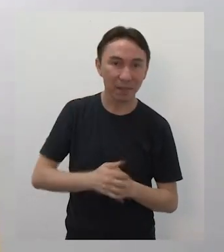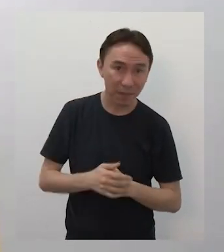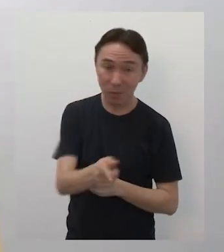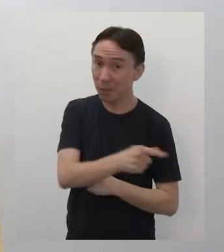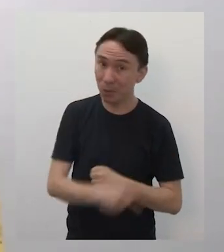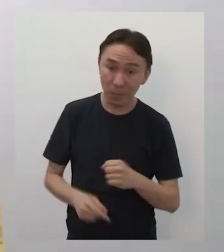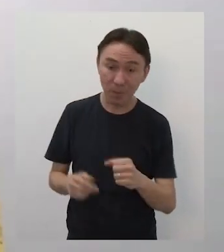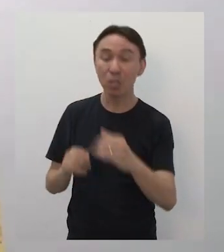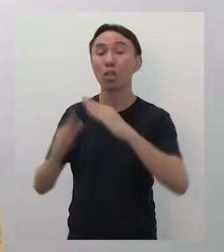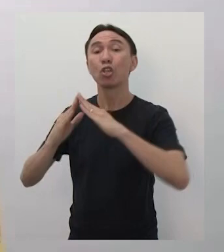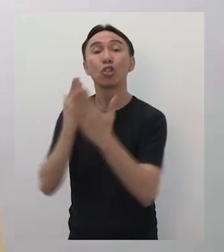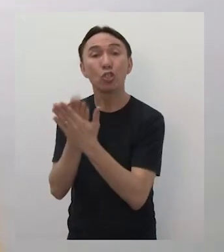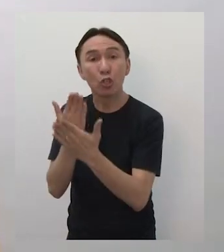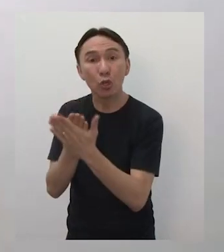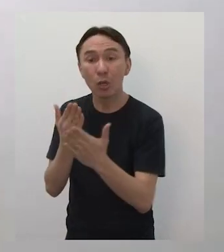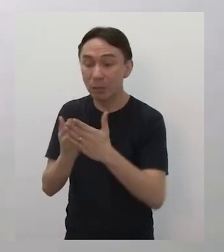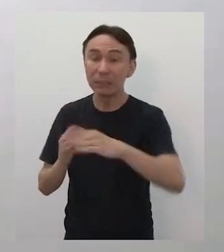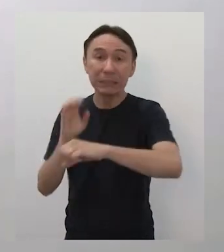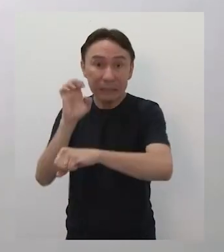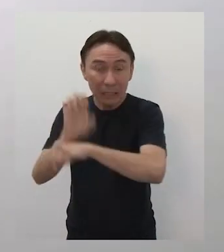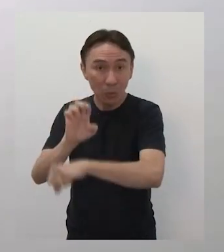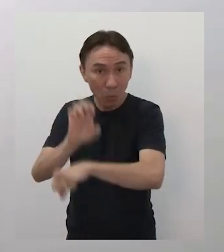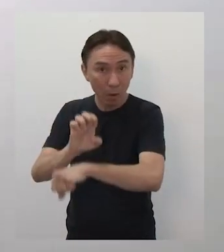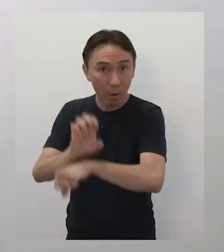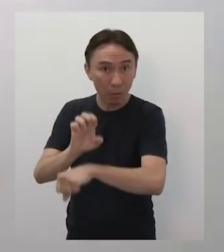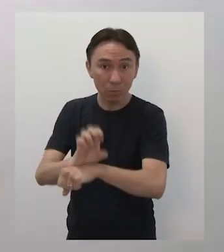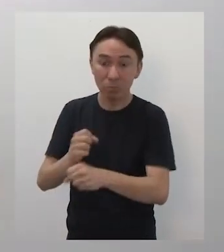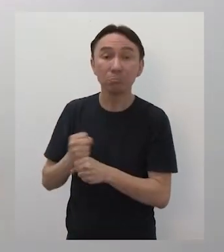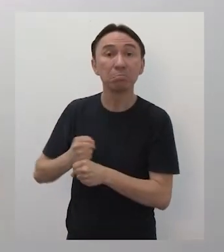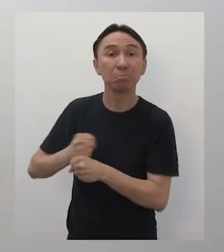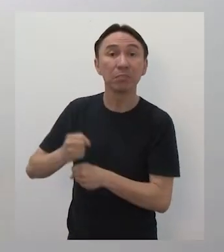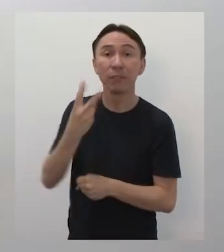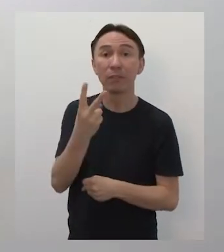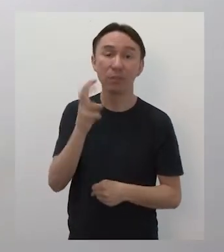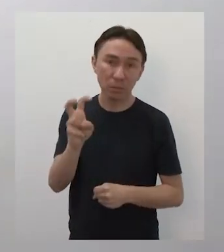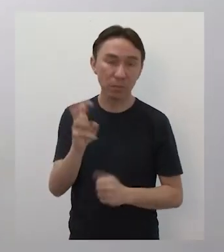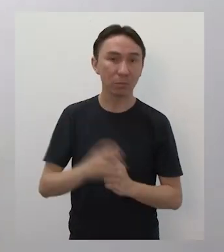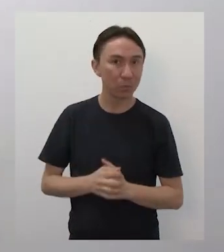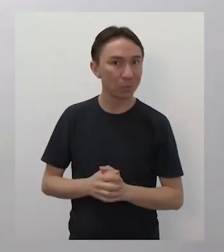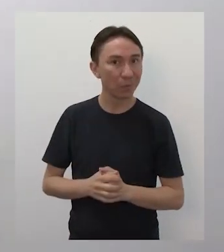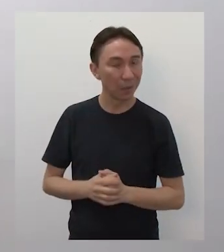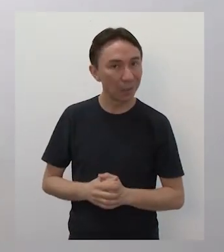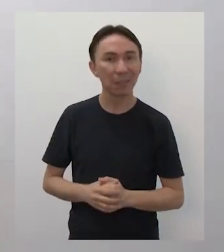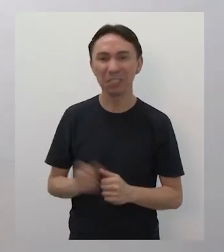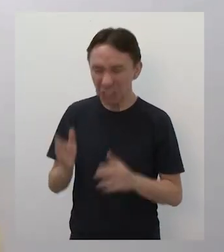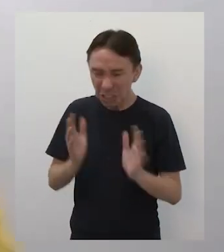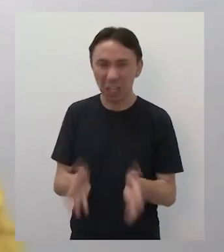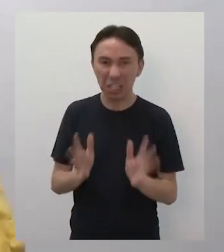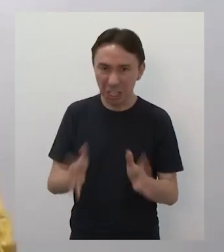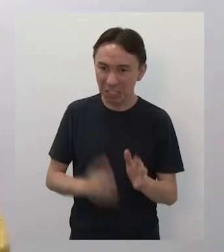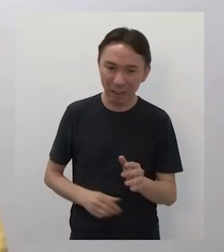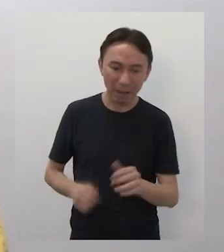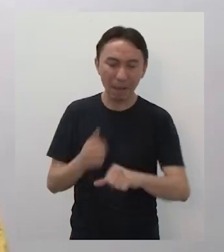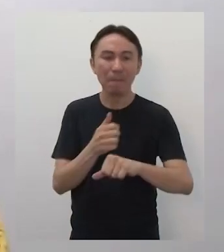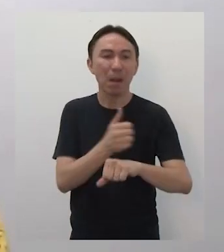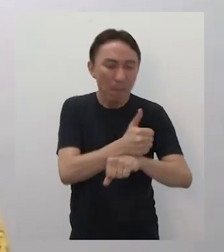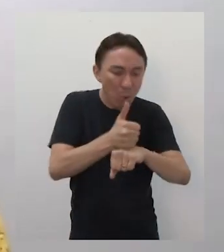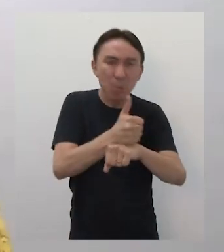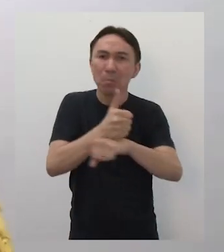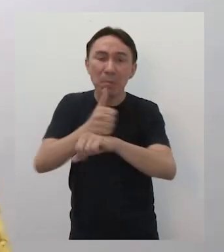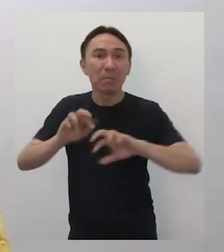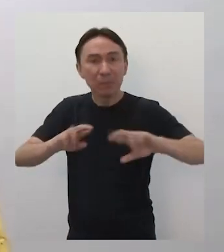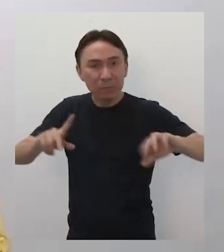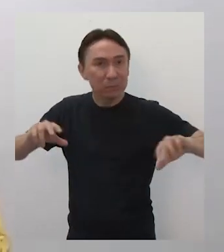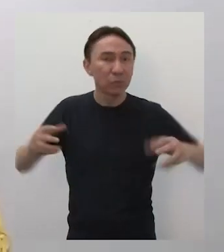25 anos. Passei por quase todas as funções dentro de uma escola.